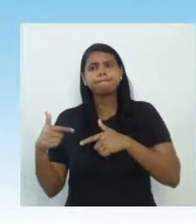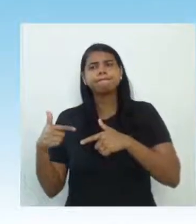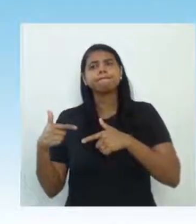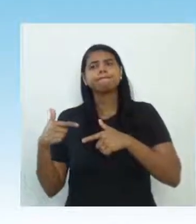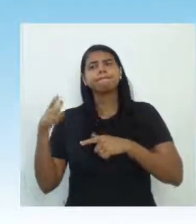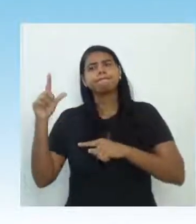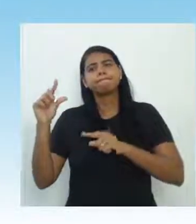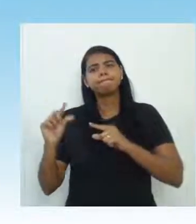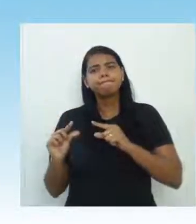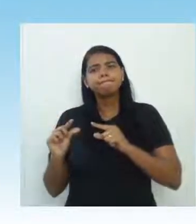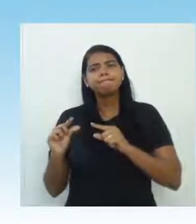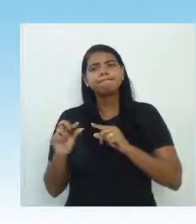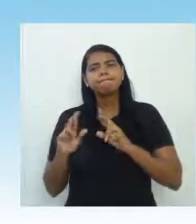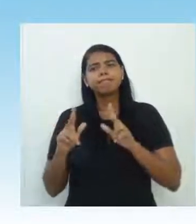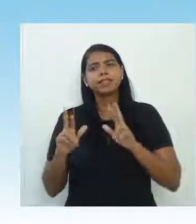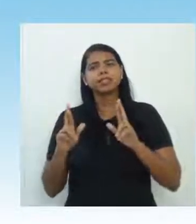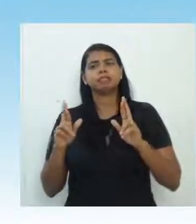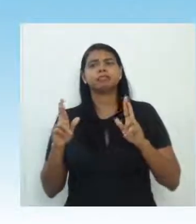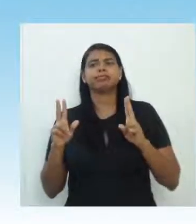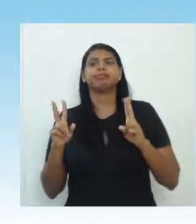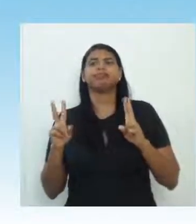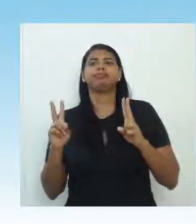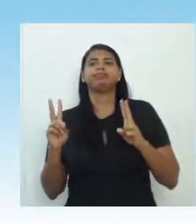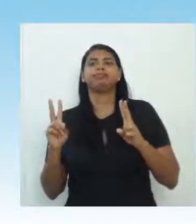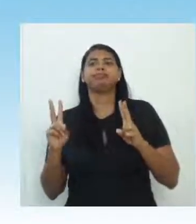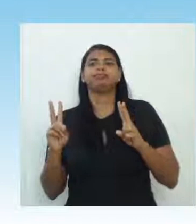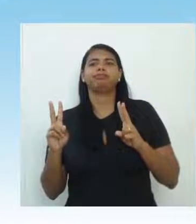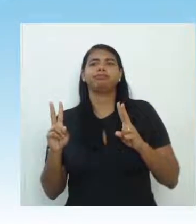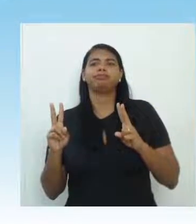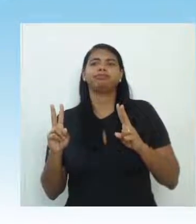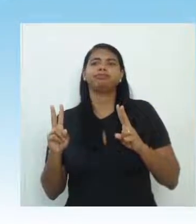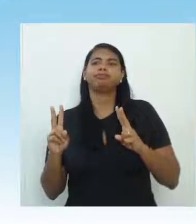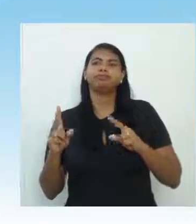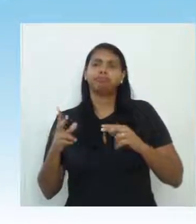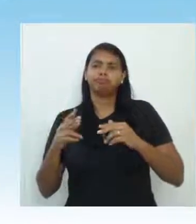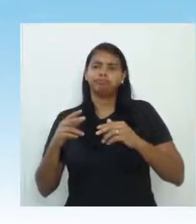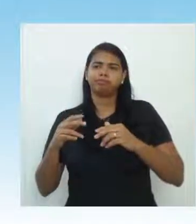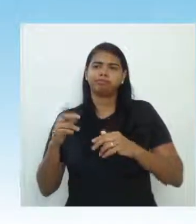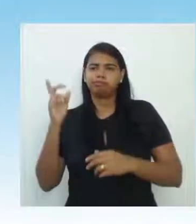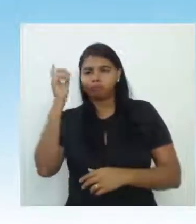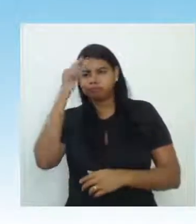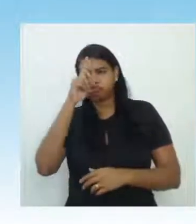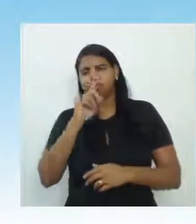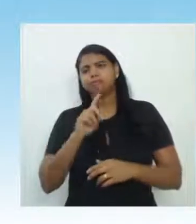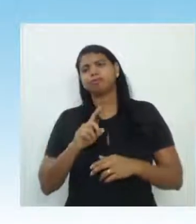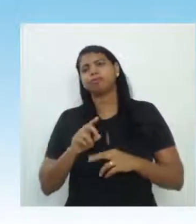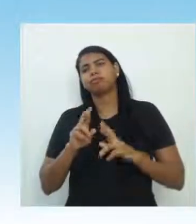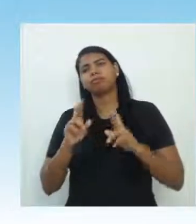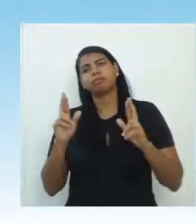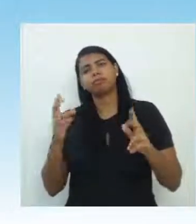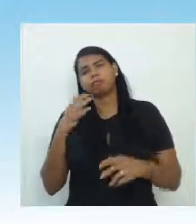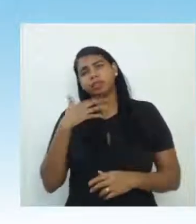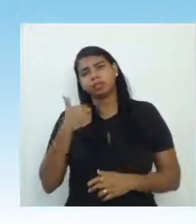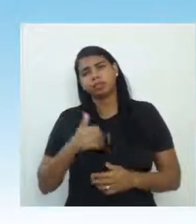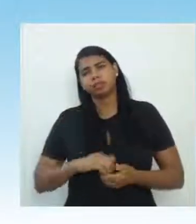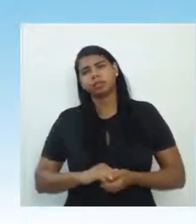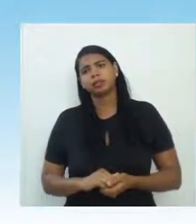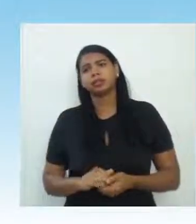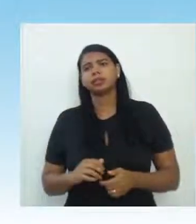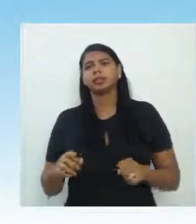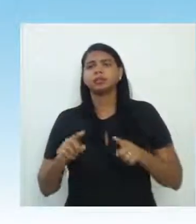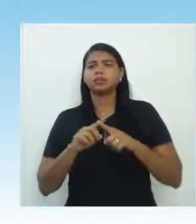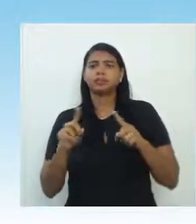reduzir essas diferenças que nos desumanizam. Os abismos, né? Ser diferente é massa. Mas quando